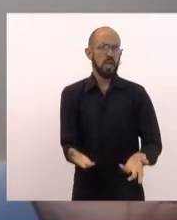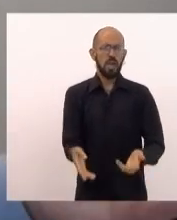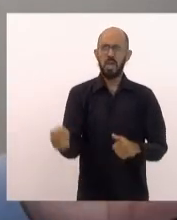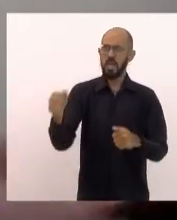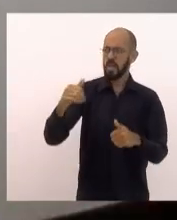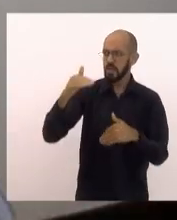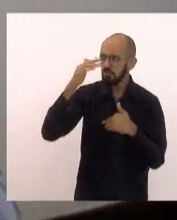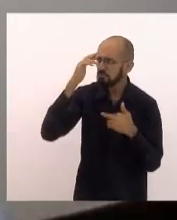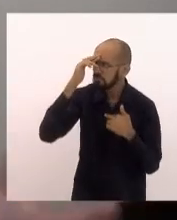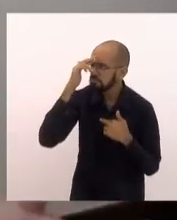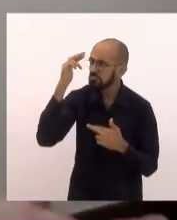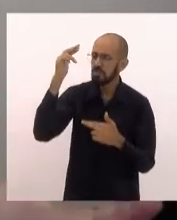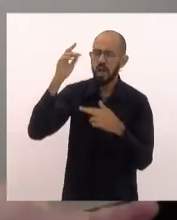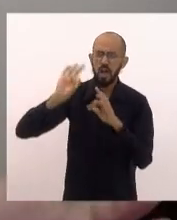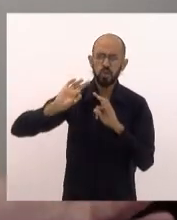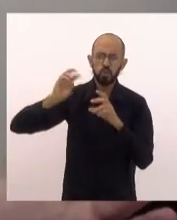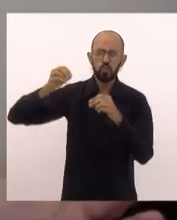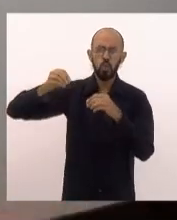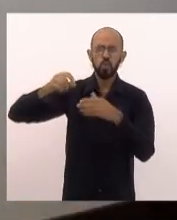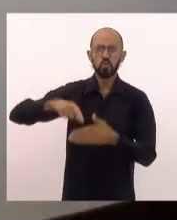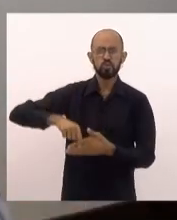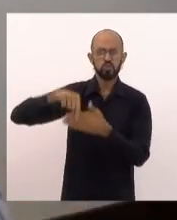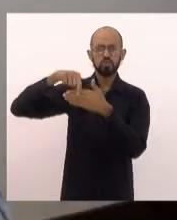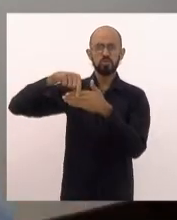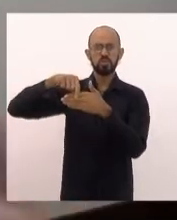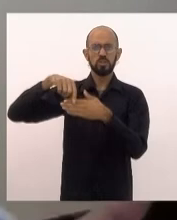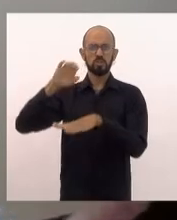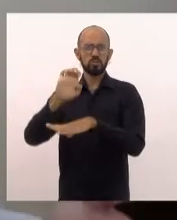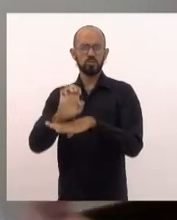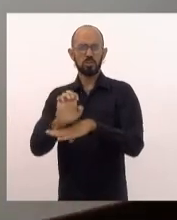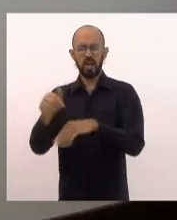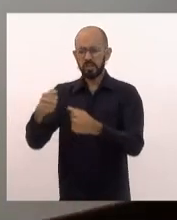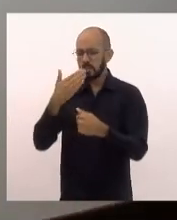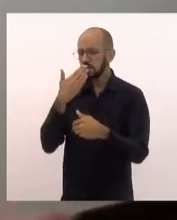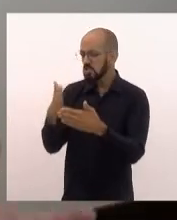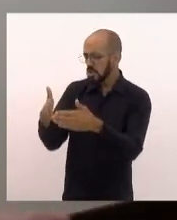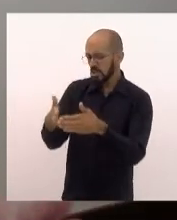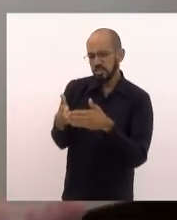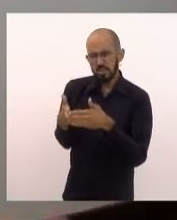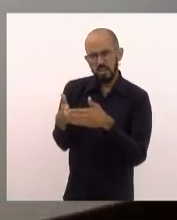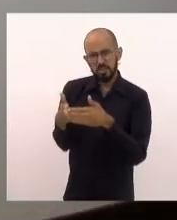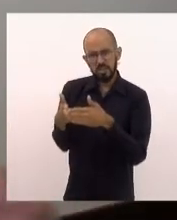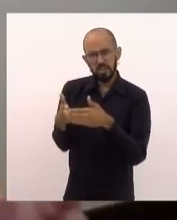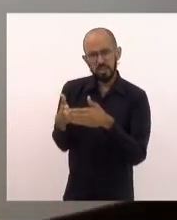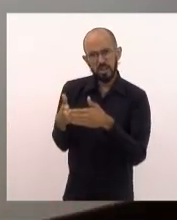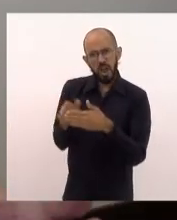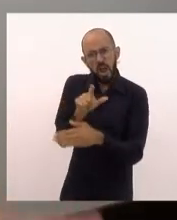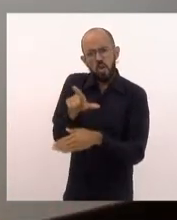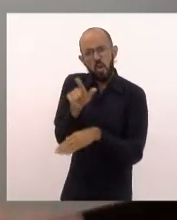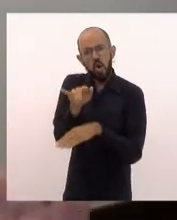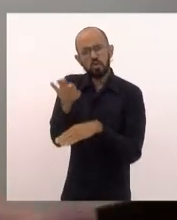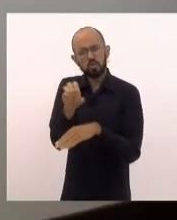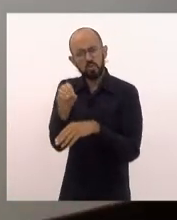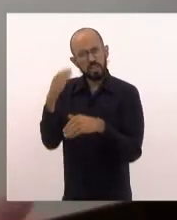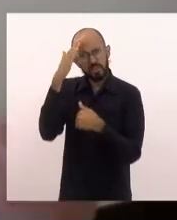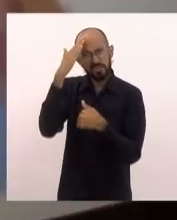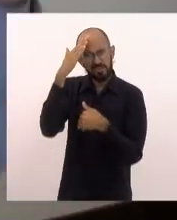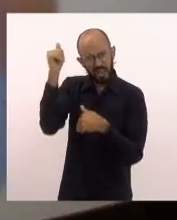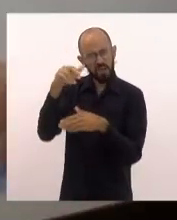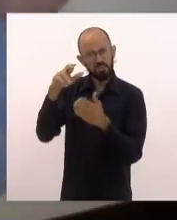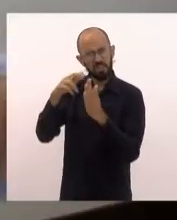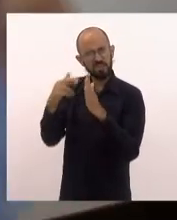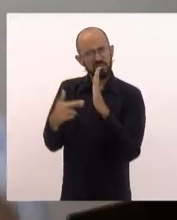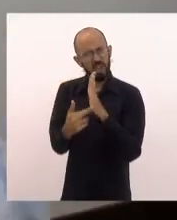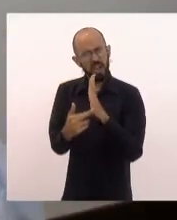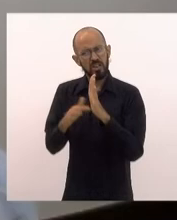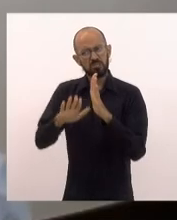dirigir as autoridades estaduais, né, para pedir licença. Claro que a gente sabe das regras do regime de recuperação fiscal, mas